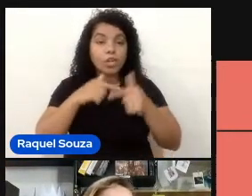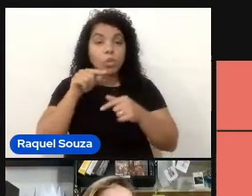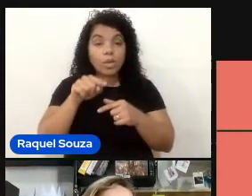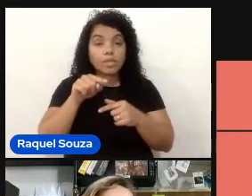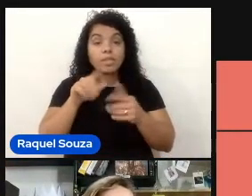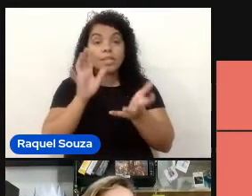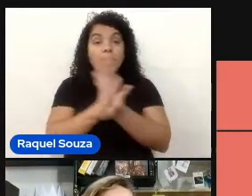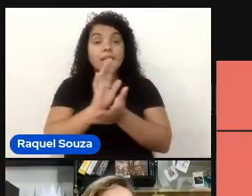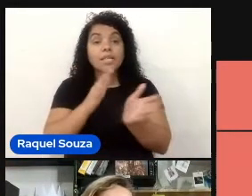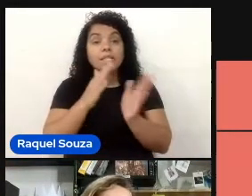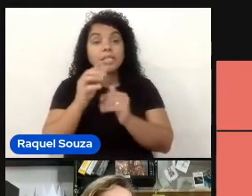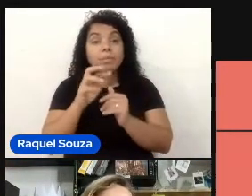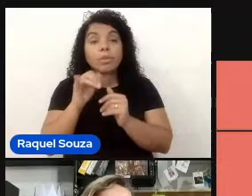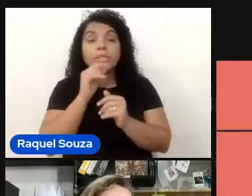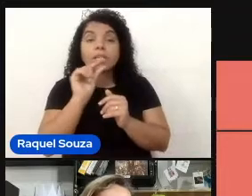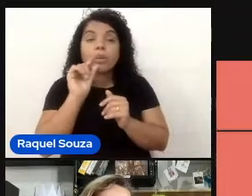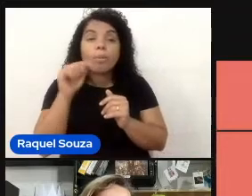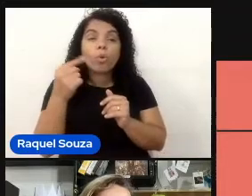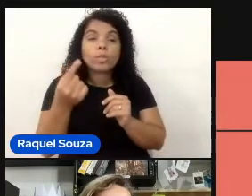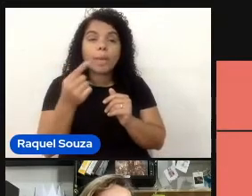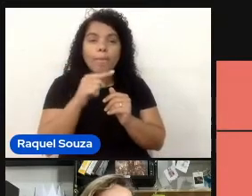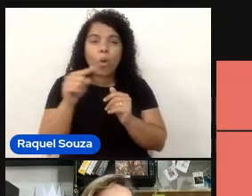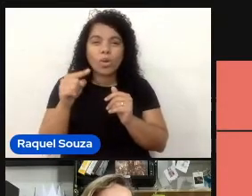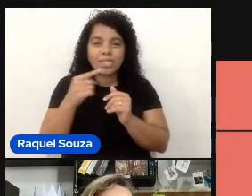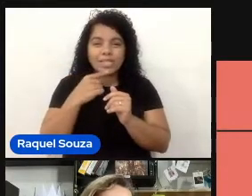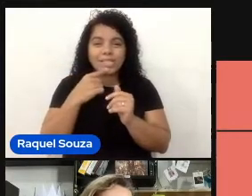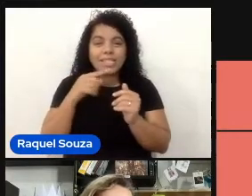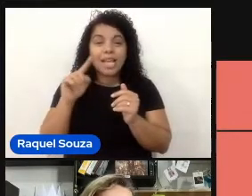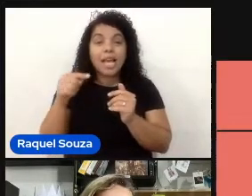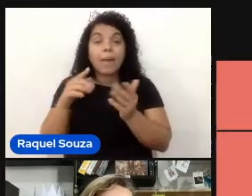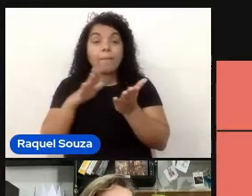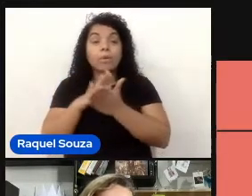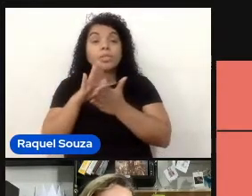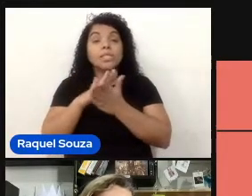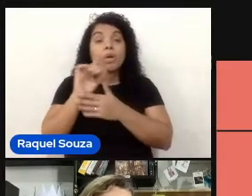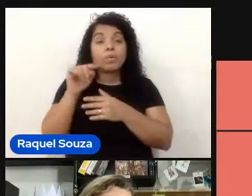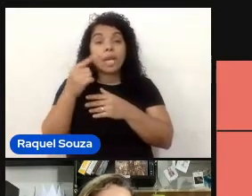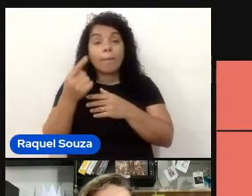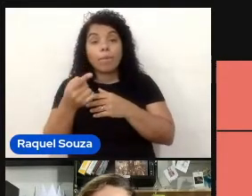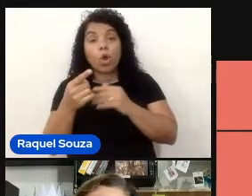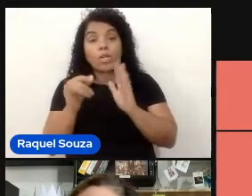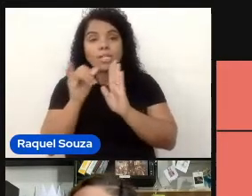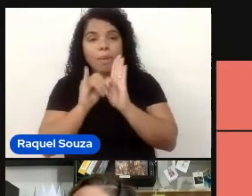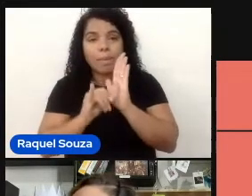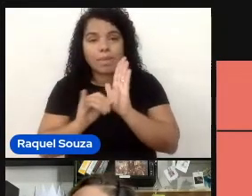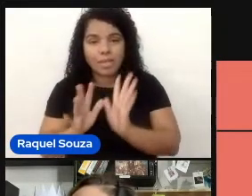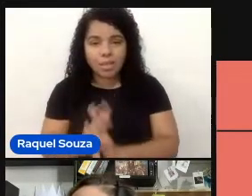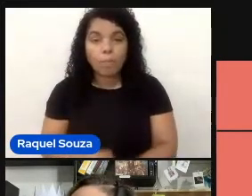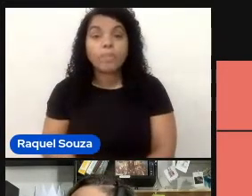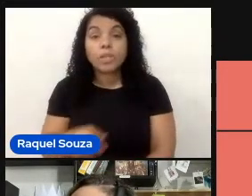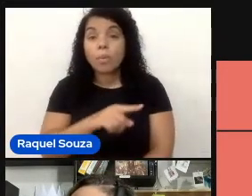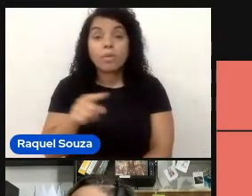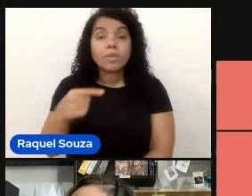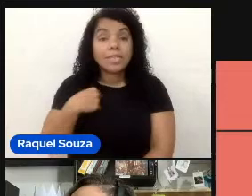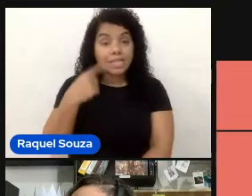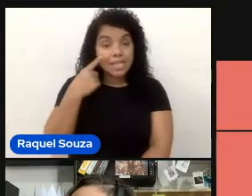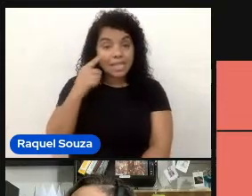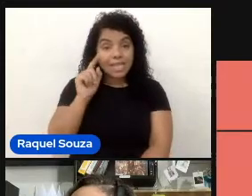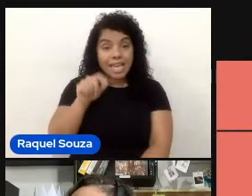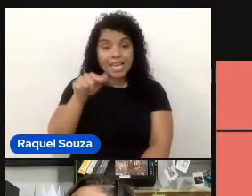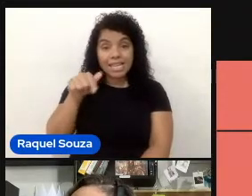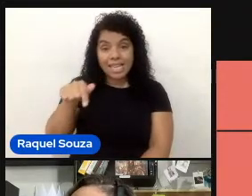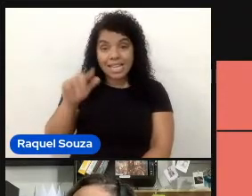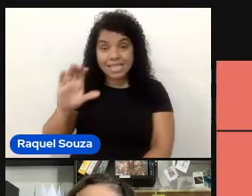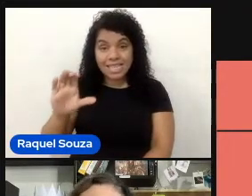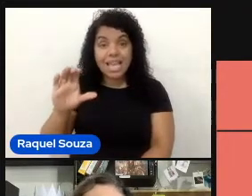um pouquinho depois da entrada em produção, porque é uma pós-implementação. Então, para vocês terem ideia, o QC também atua